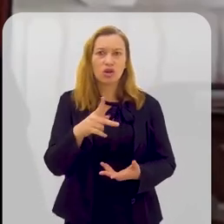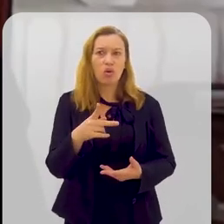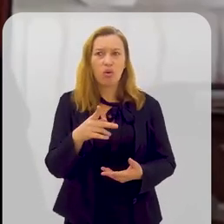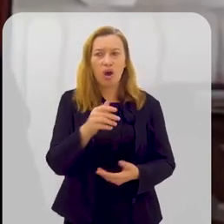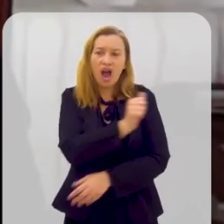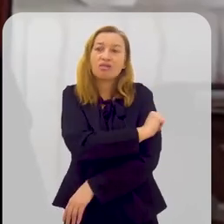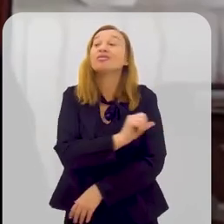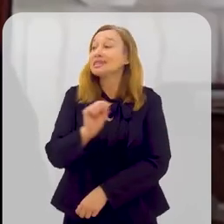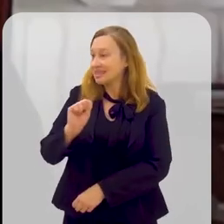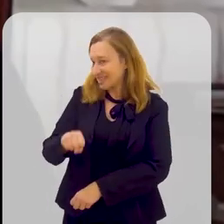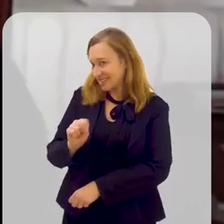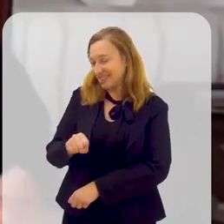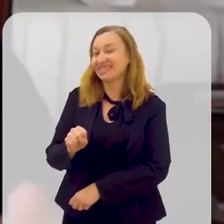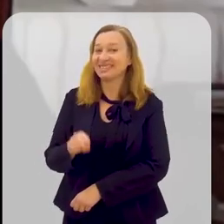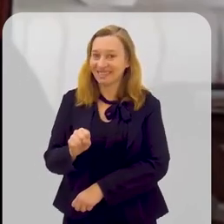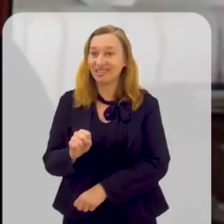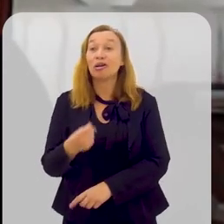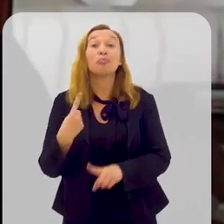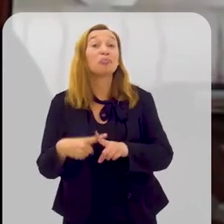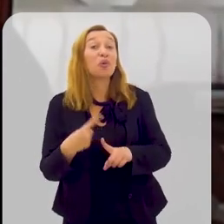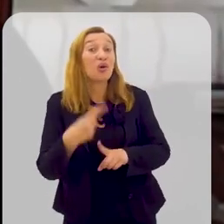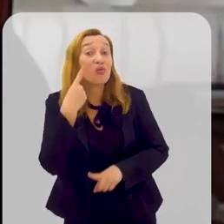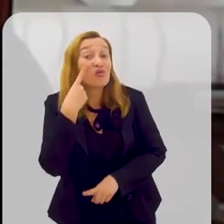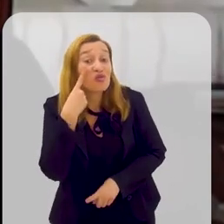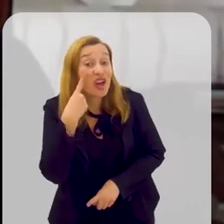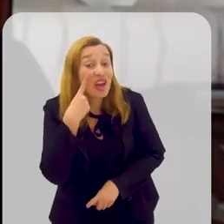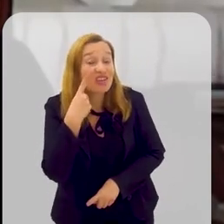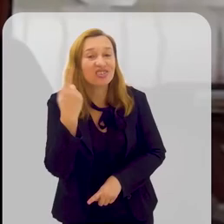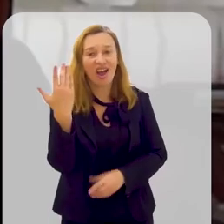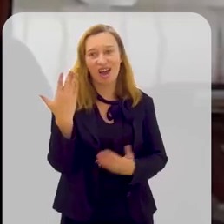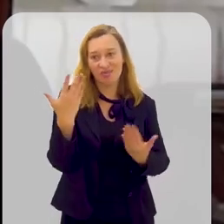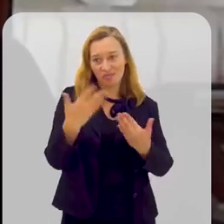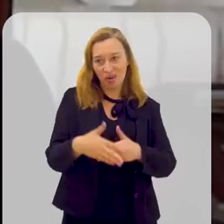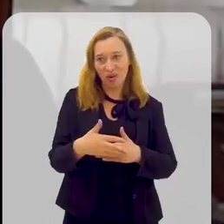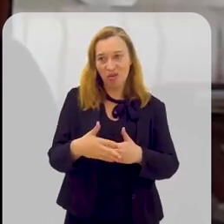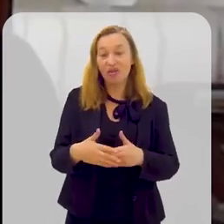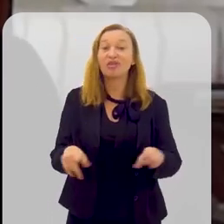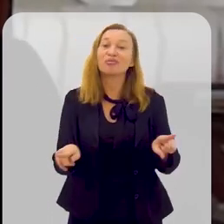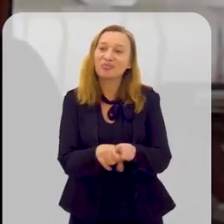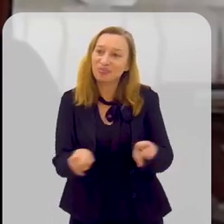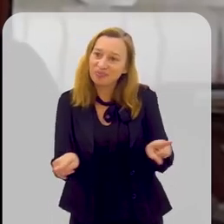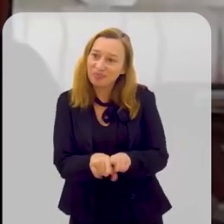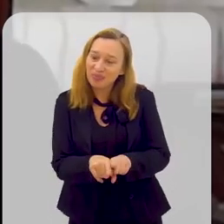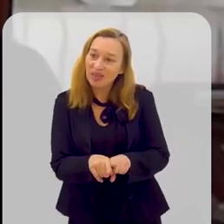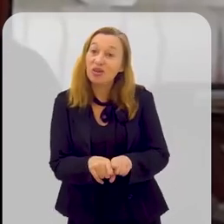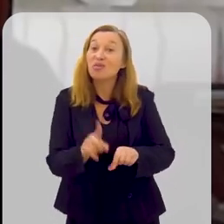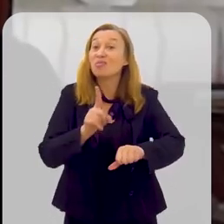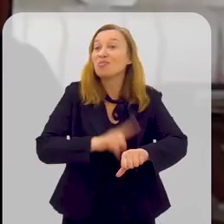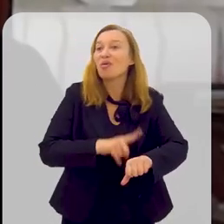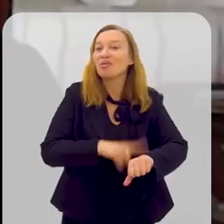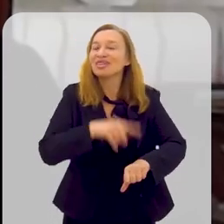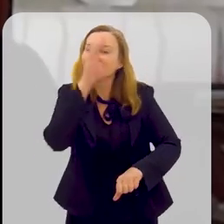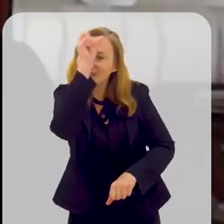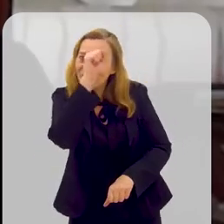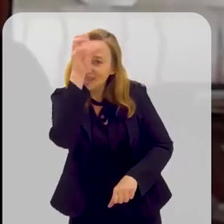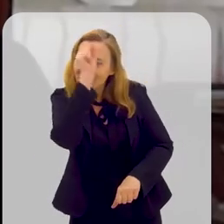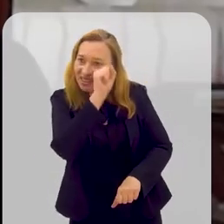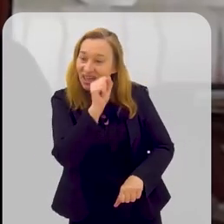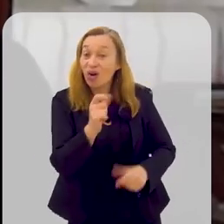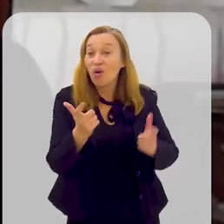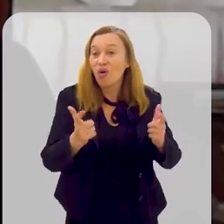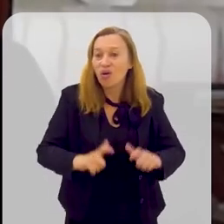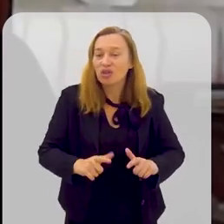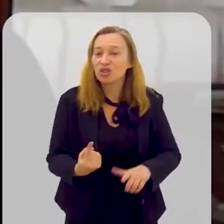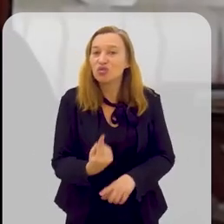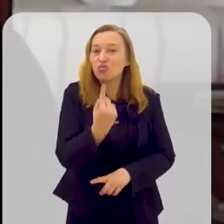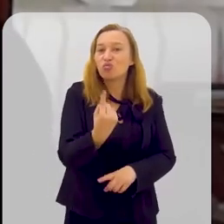do seu aluno eu digo texto sim porque eu vejo a prova como também um momento de